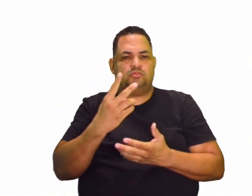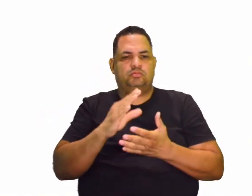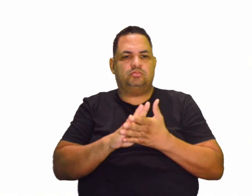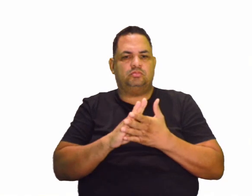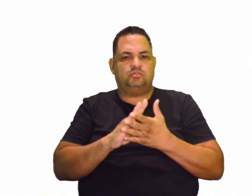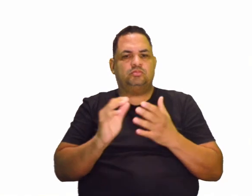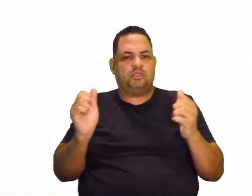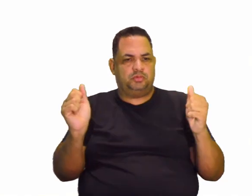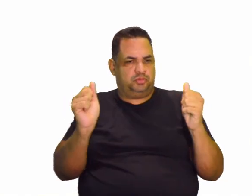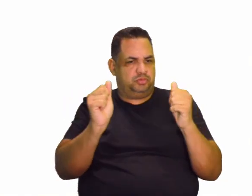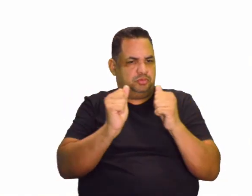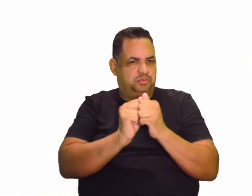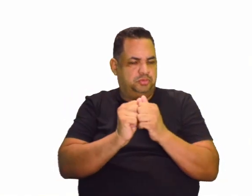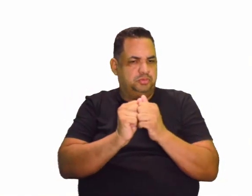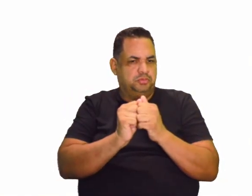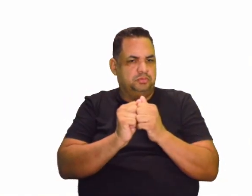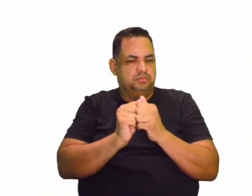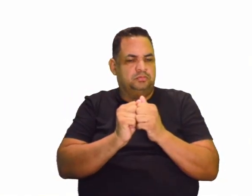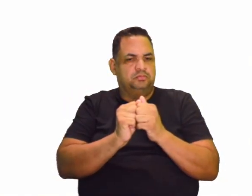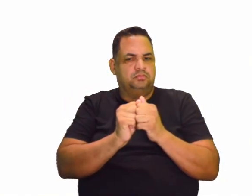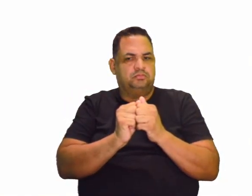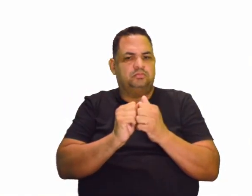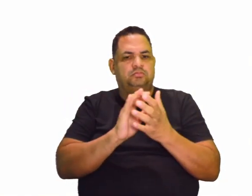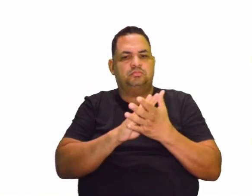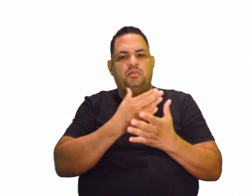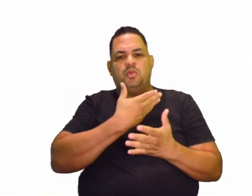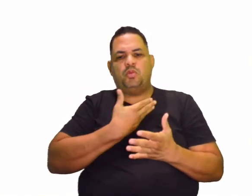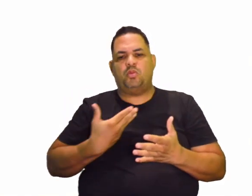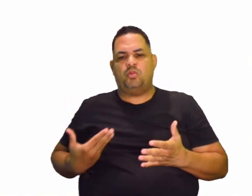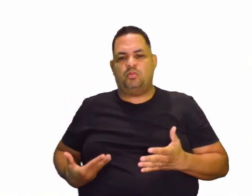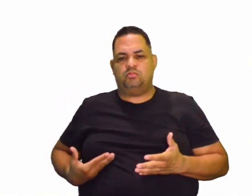Estado, os monarcas, né, já